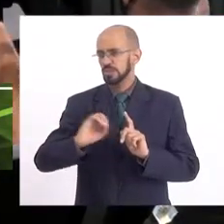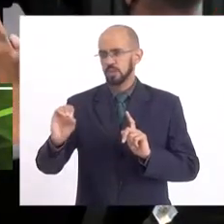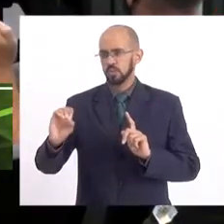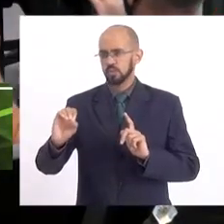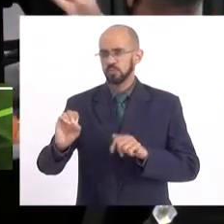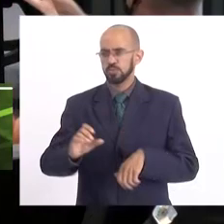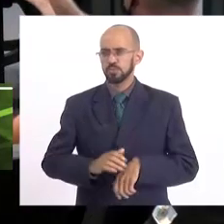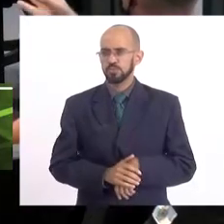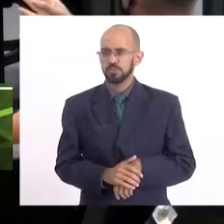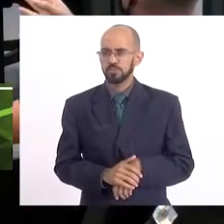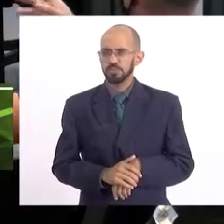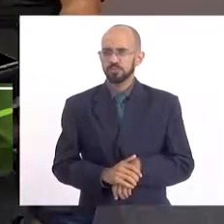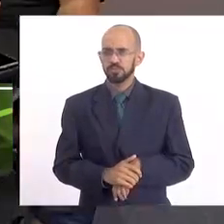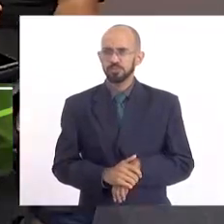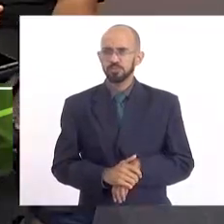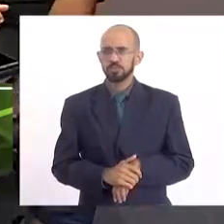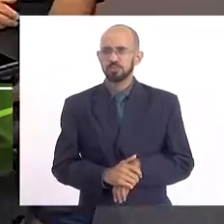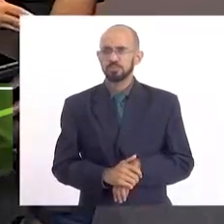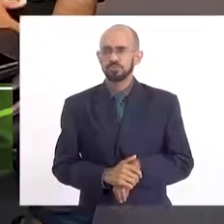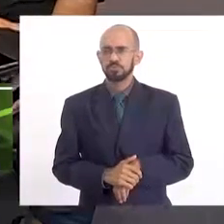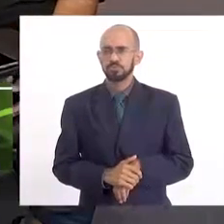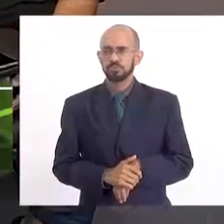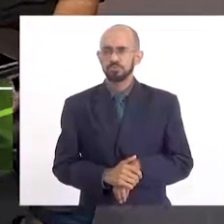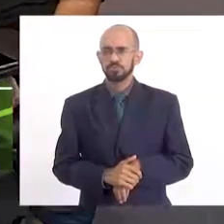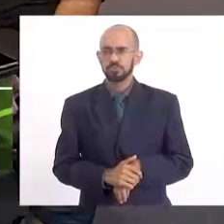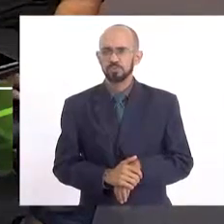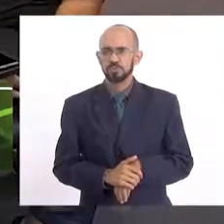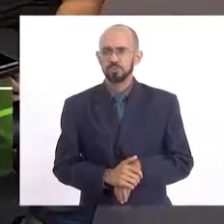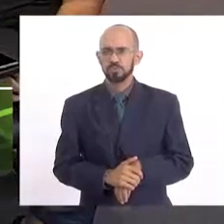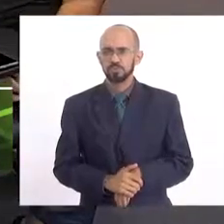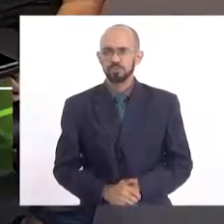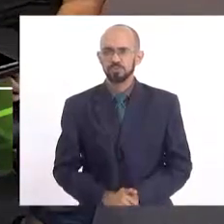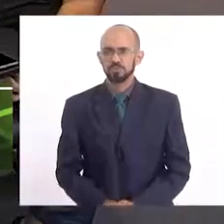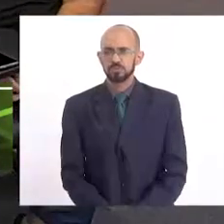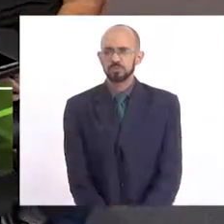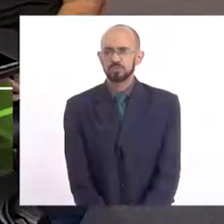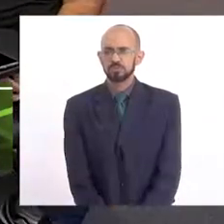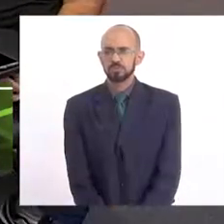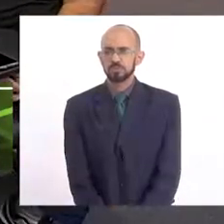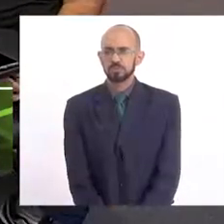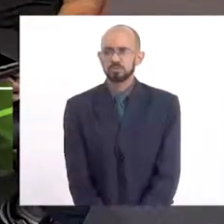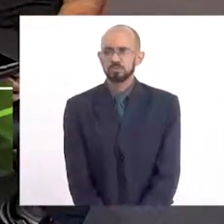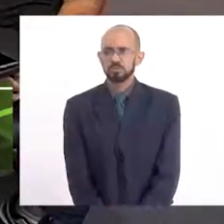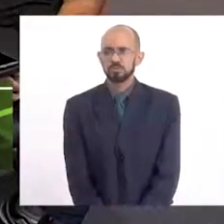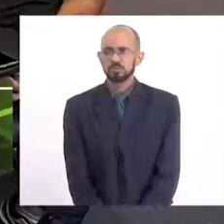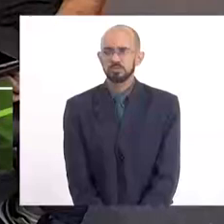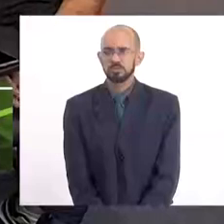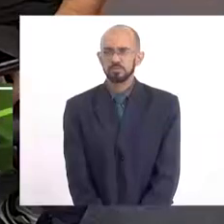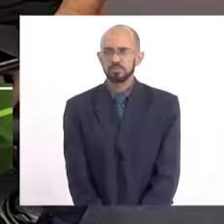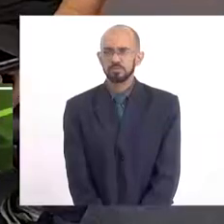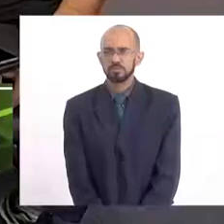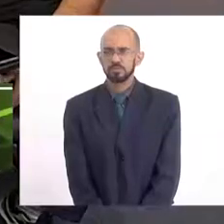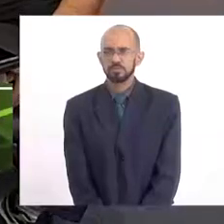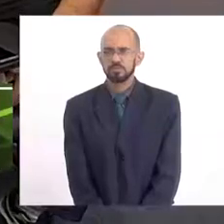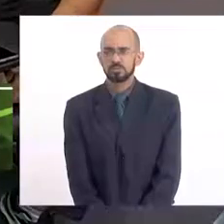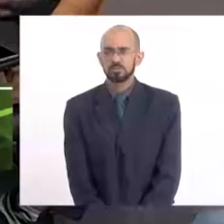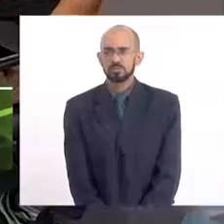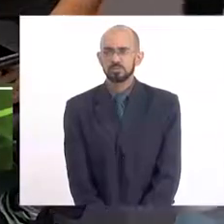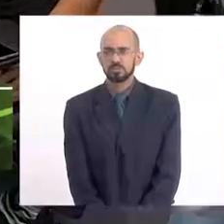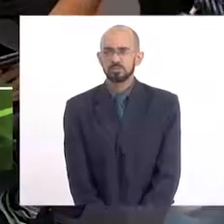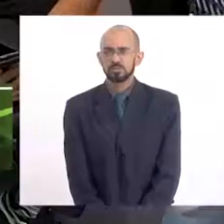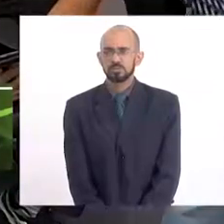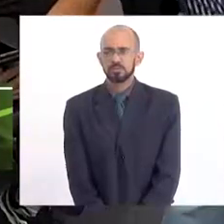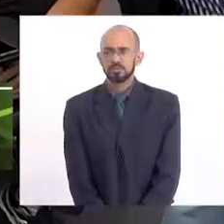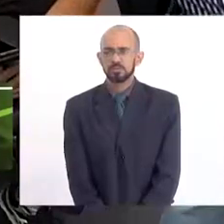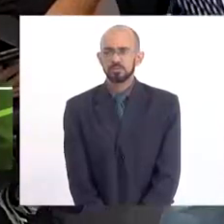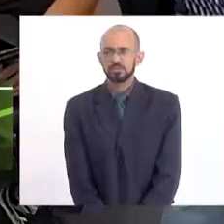entender. Como ficou represado de 19 e 20, deu um montante maior. Que é a bola de neve maior, 4 milhões e meio. É esse